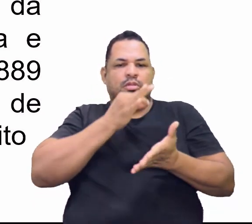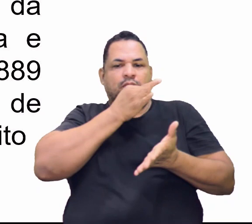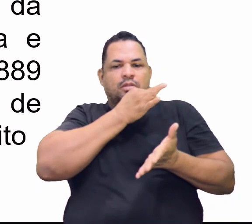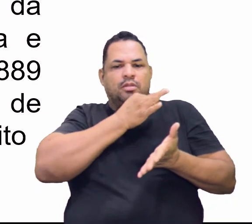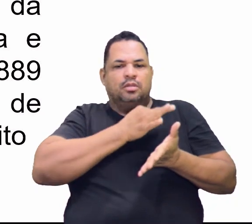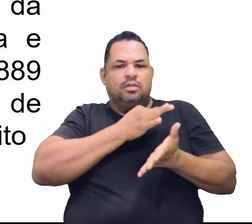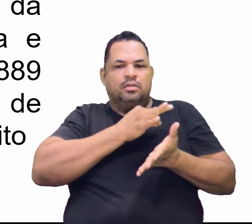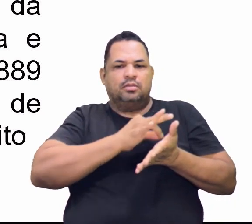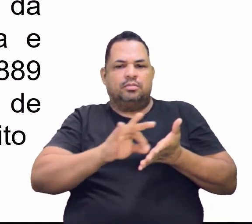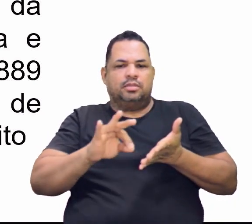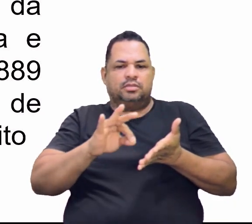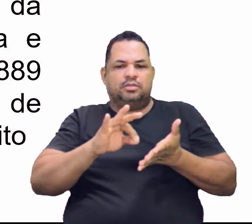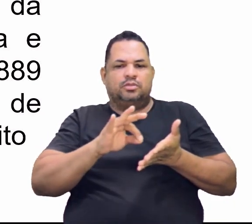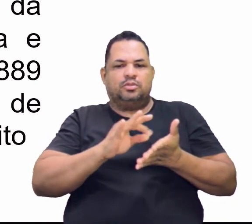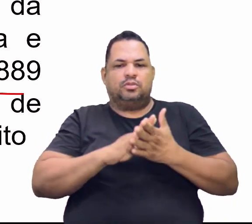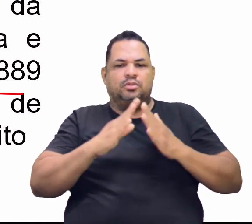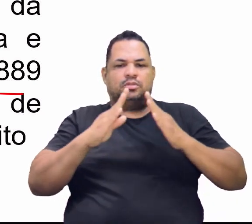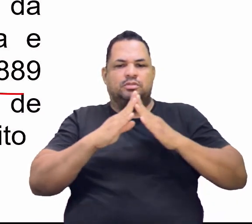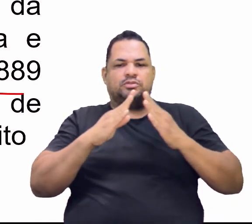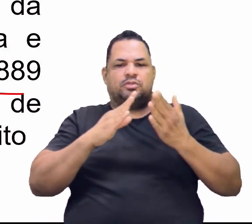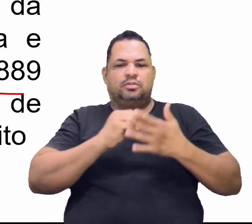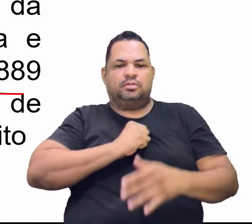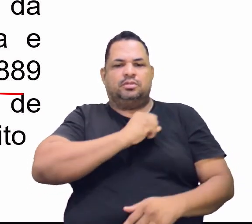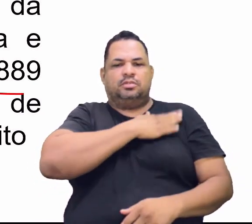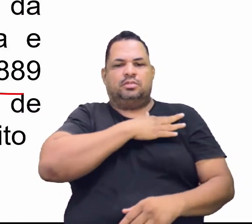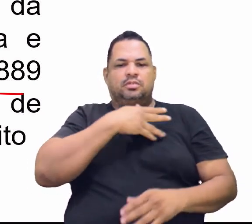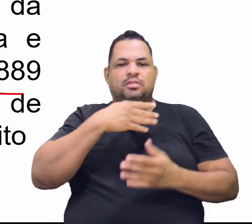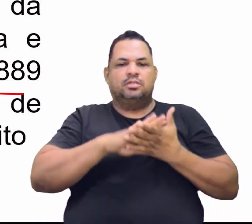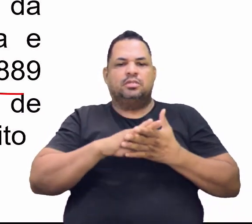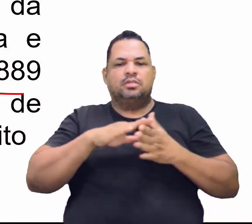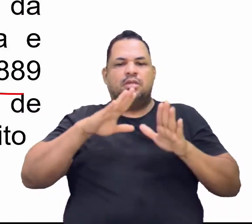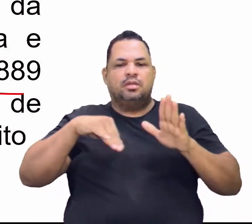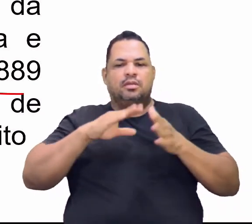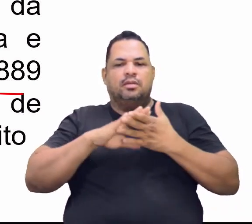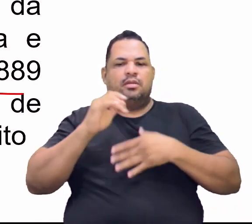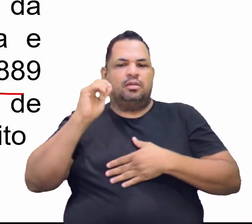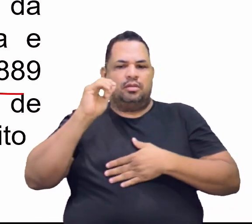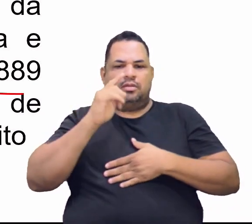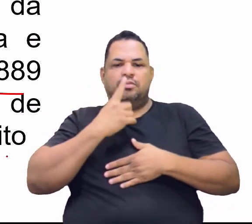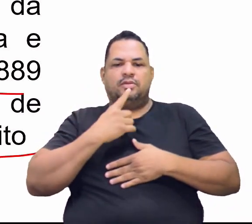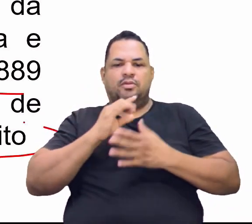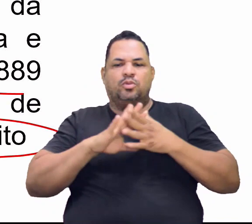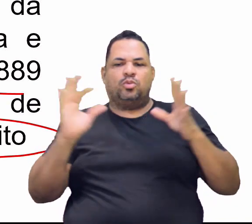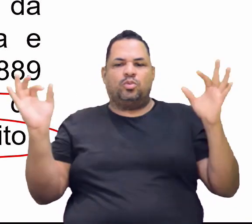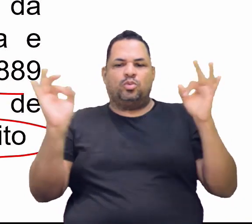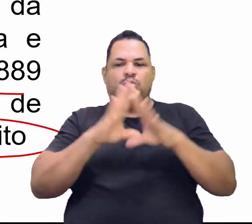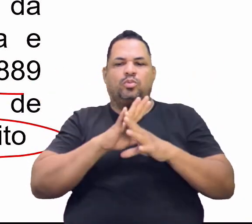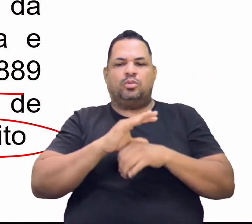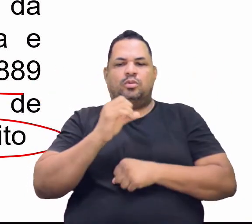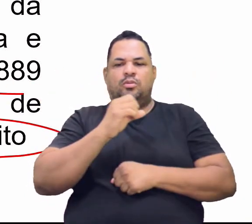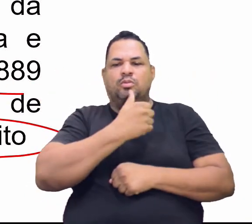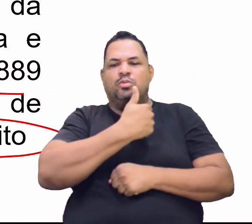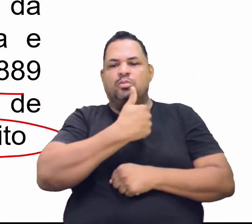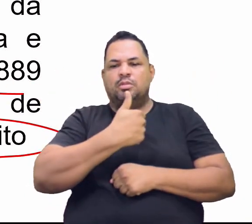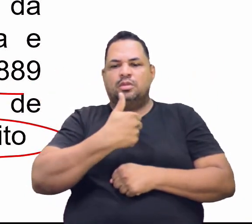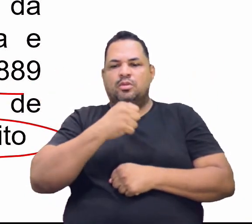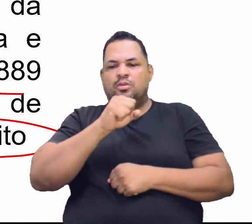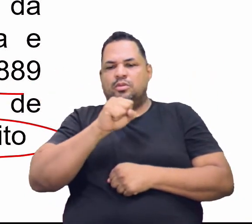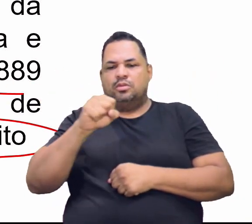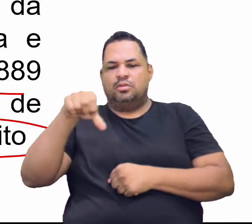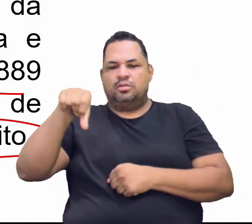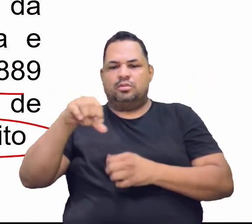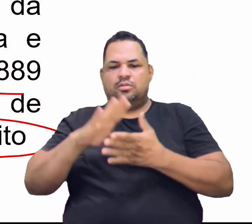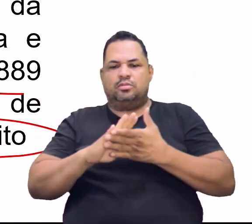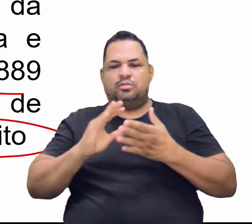Escola Militar da Praia Vermelha. Concluiu em 89 o seu curso de oficial do Exército.